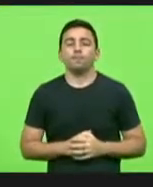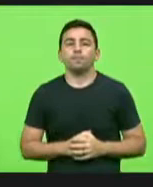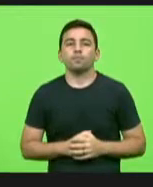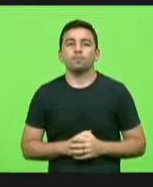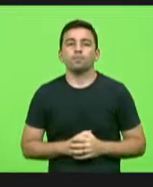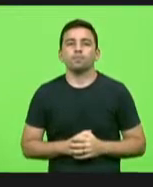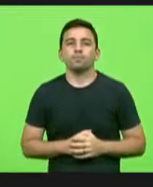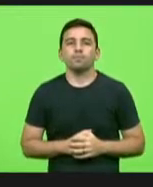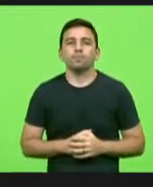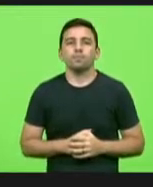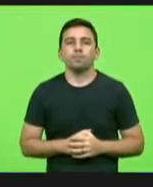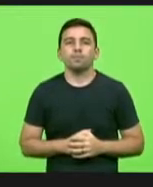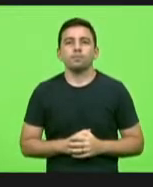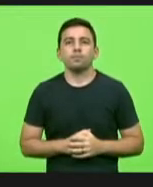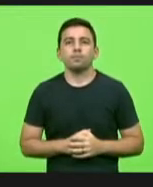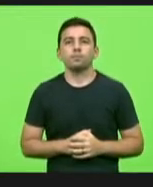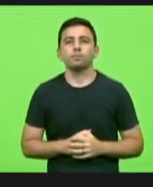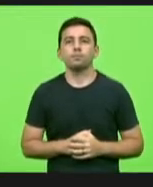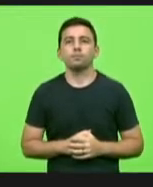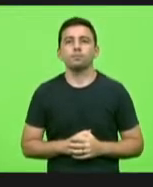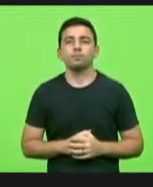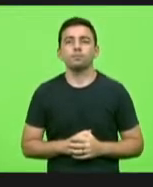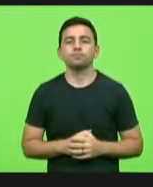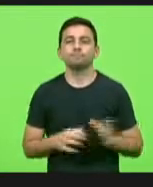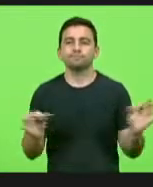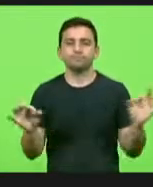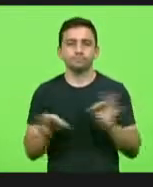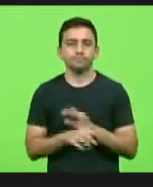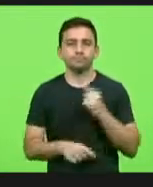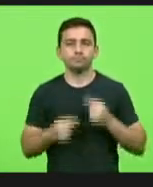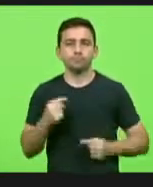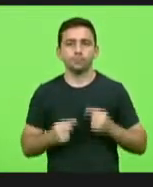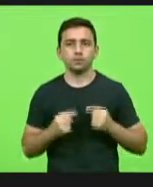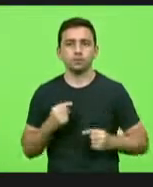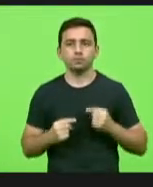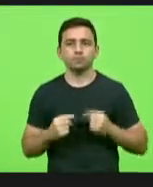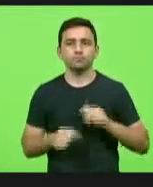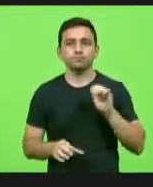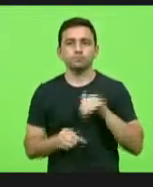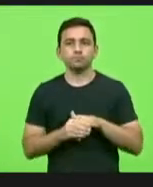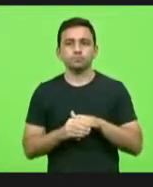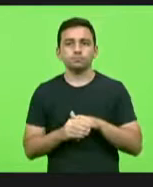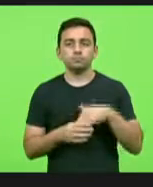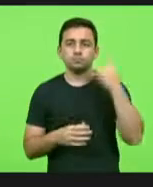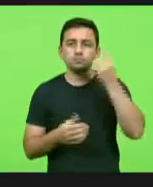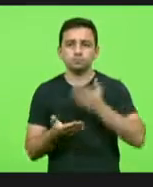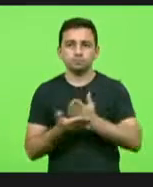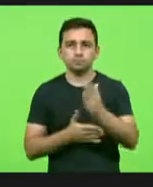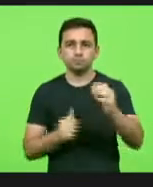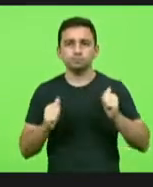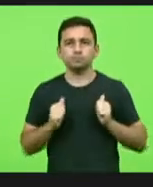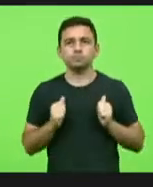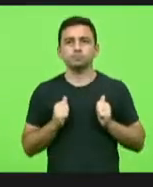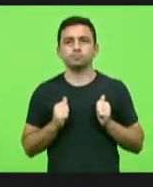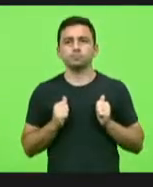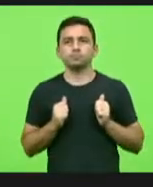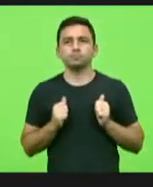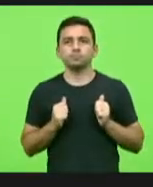Mercado Livre. Encerrada a discussão, em votação. Deputados que aprovam permaneçam como se